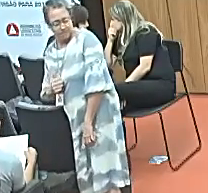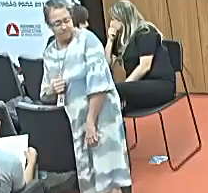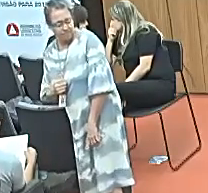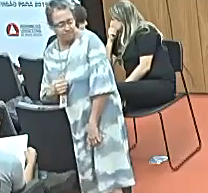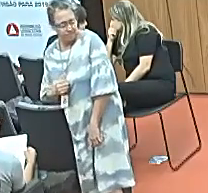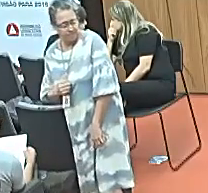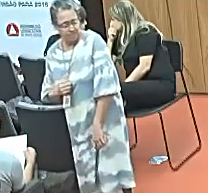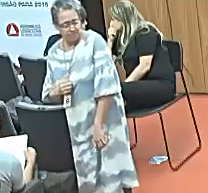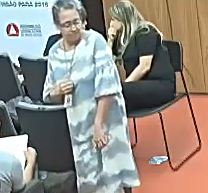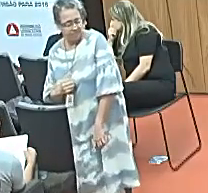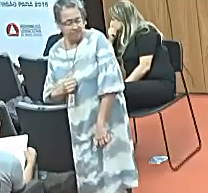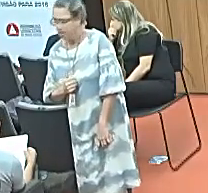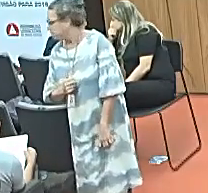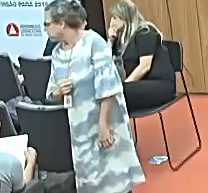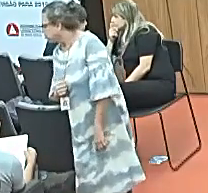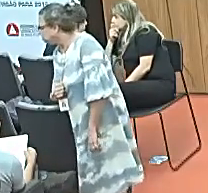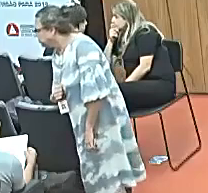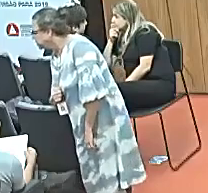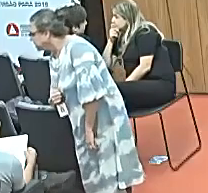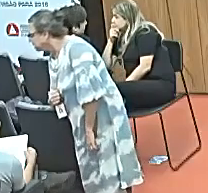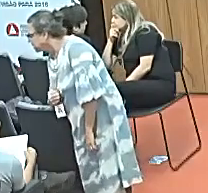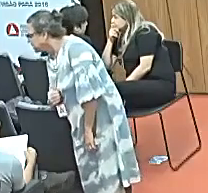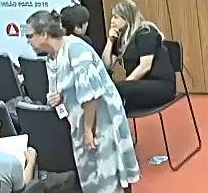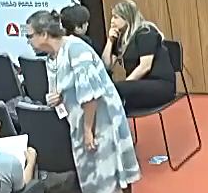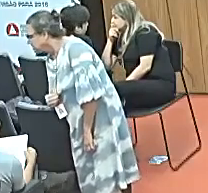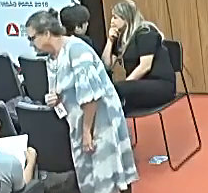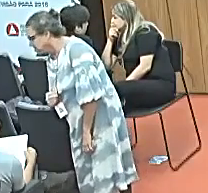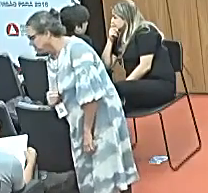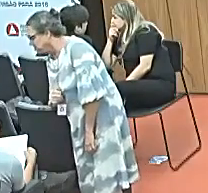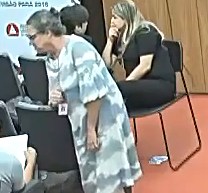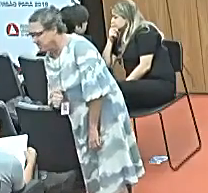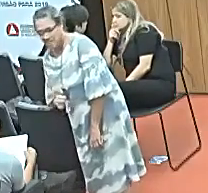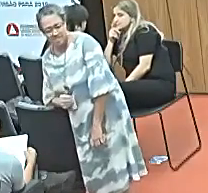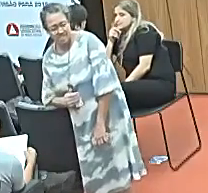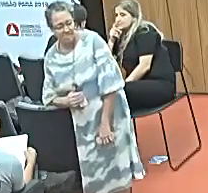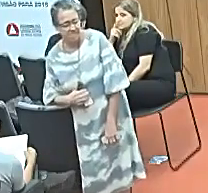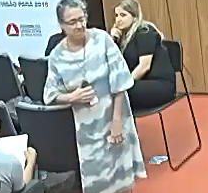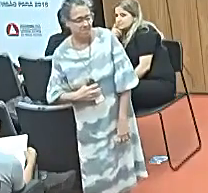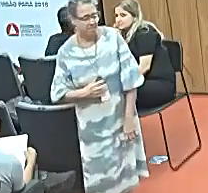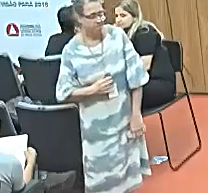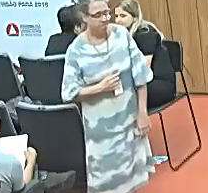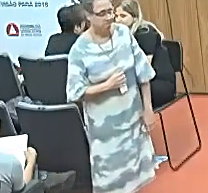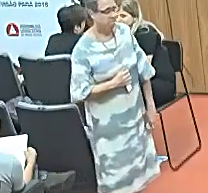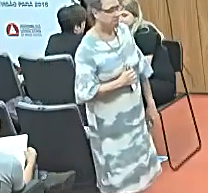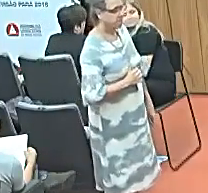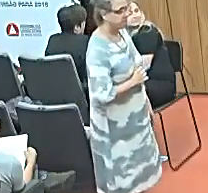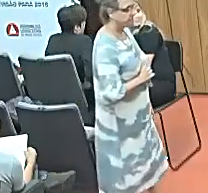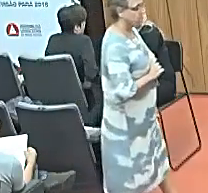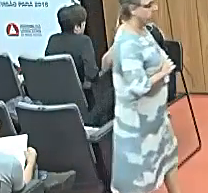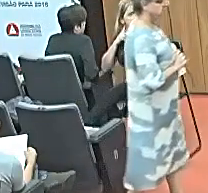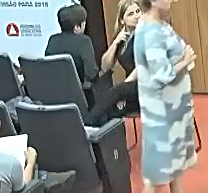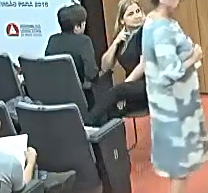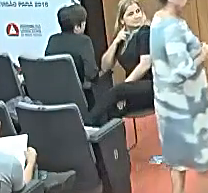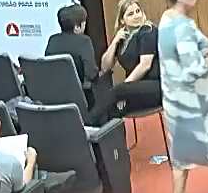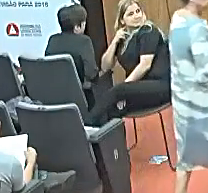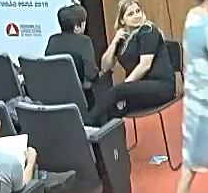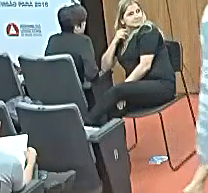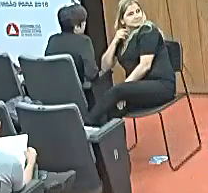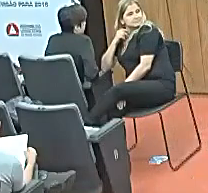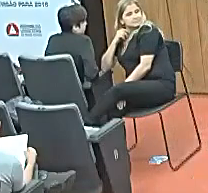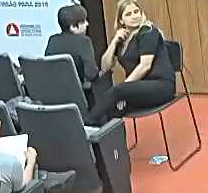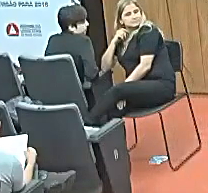conseguiremos atingir mais de dois mil jovens envolvidos com a prática que com excelentes resultados positivos para